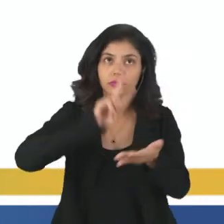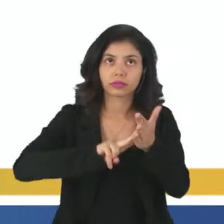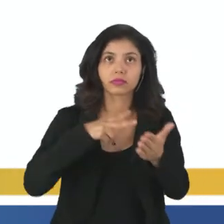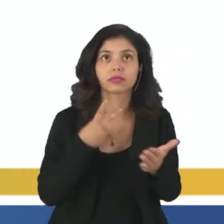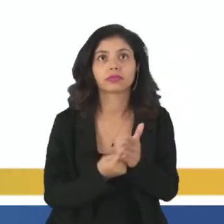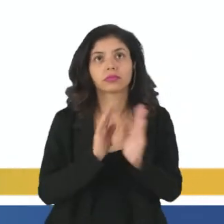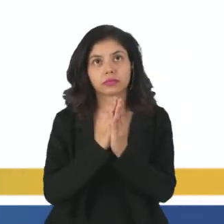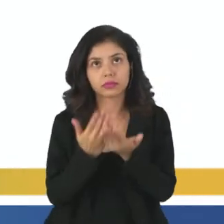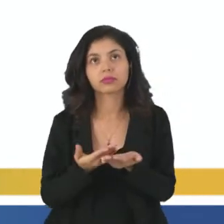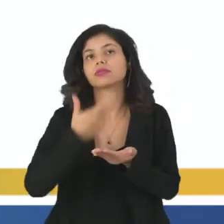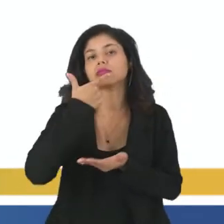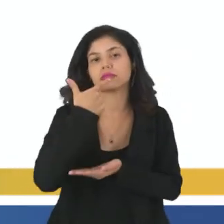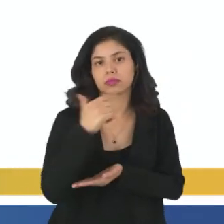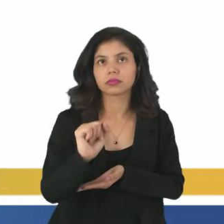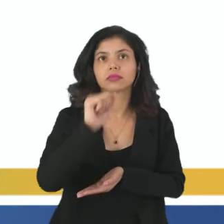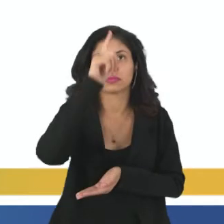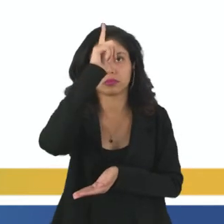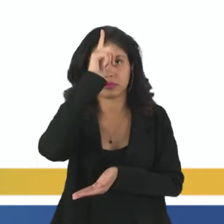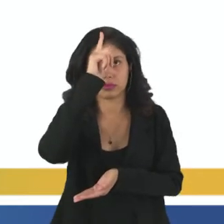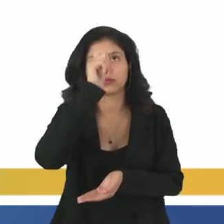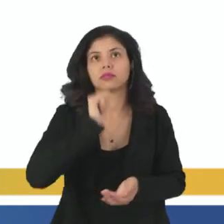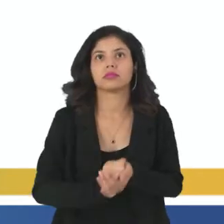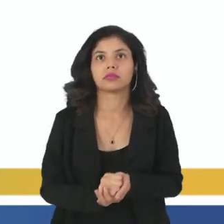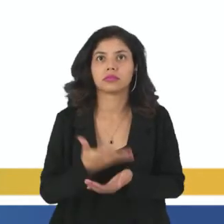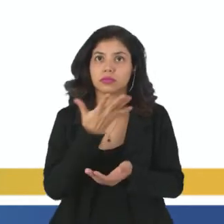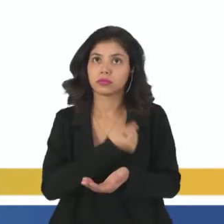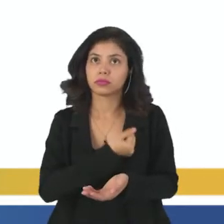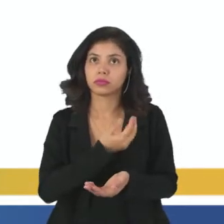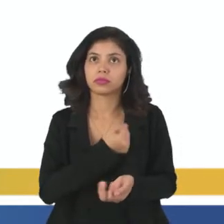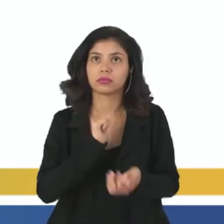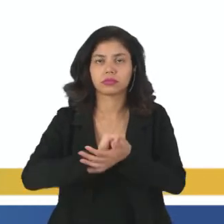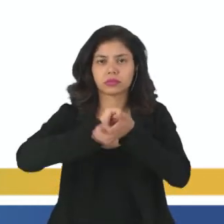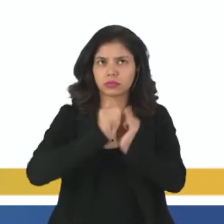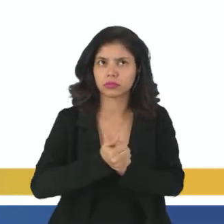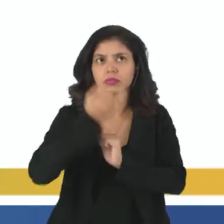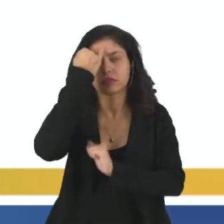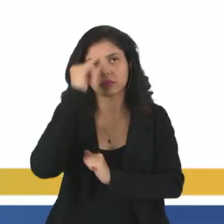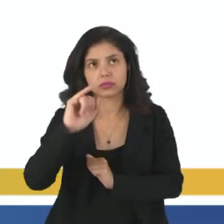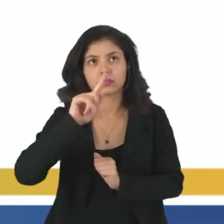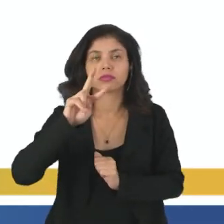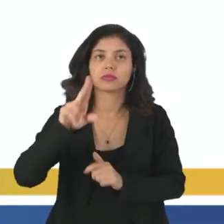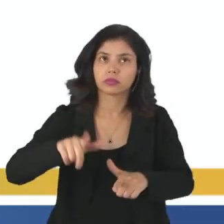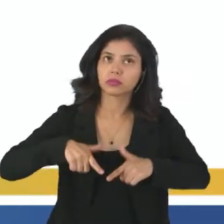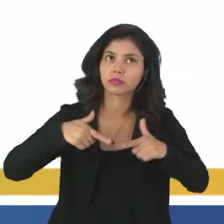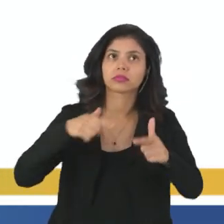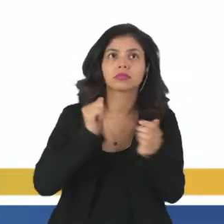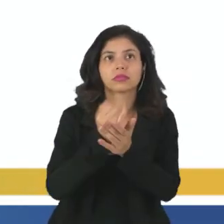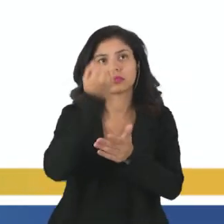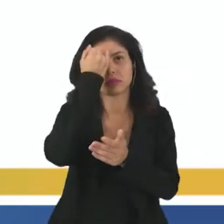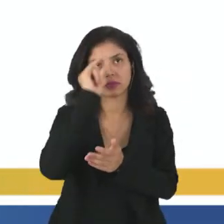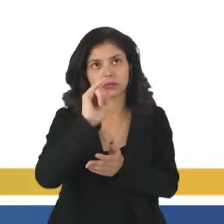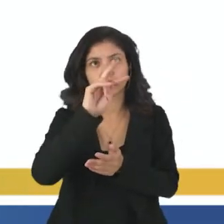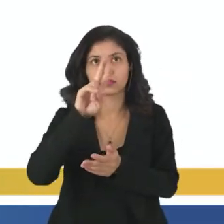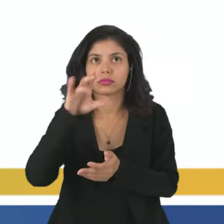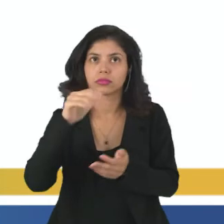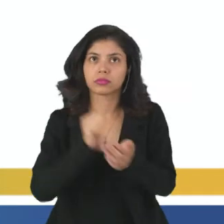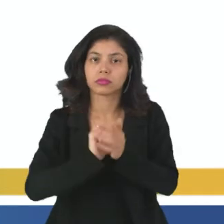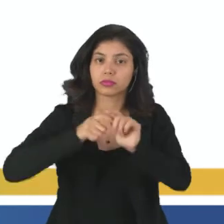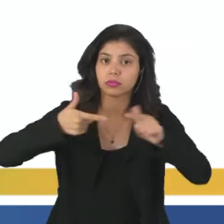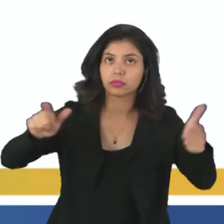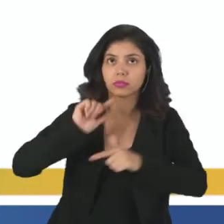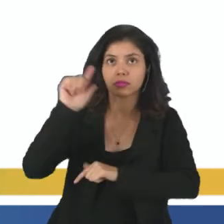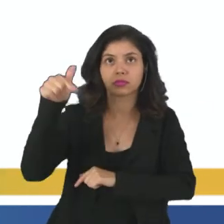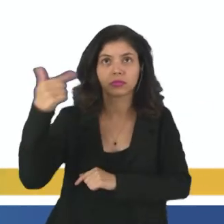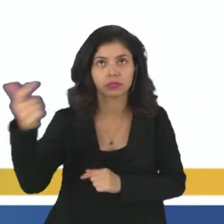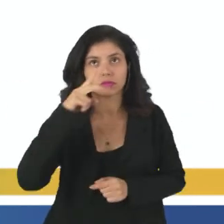da tradução da Bíblia para o idioma alemão, o número de adeptos às ideias de Lutero aumentou largamente e, por outro lado,